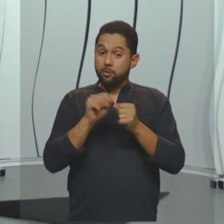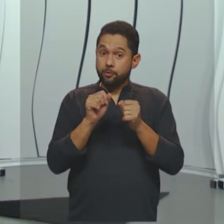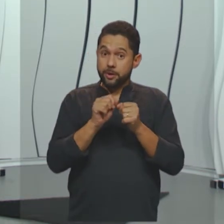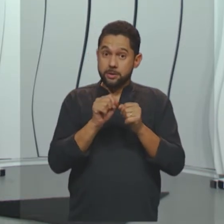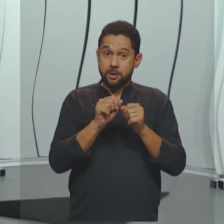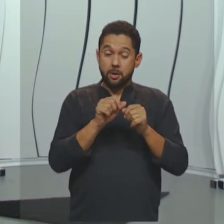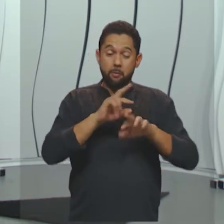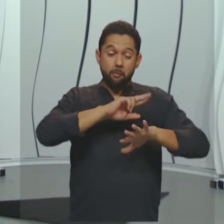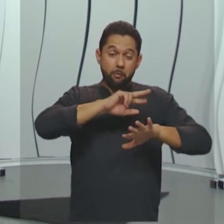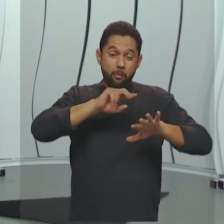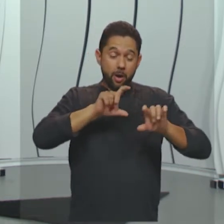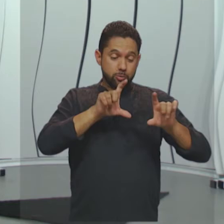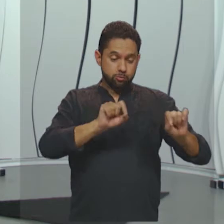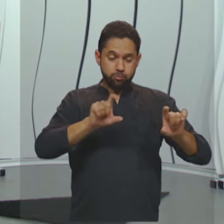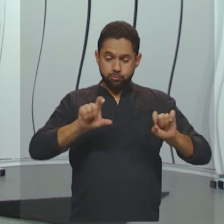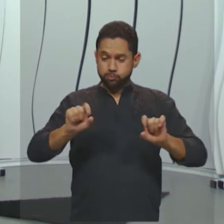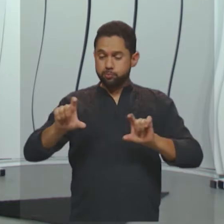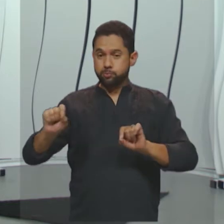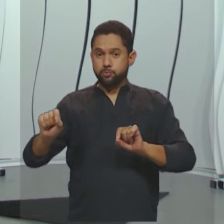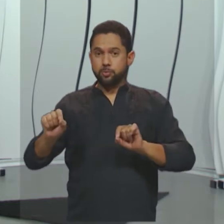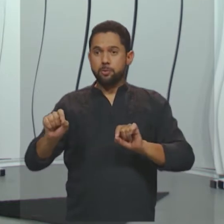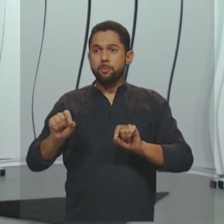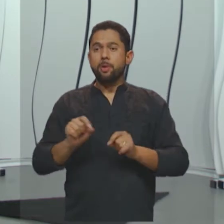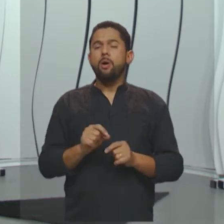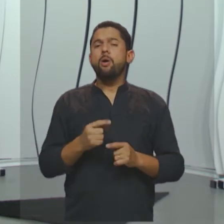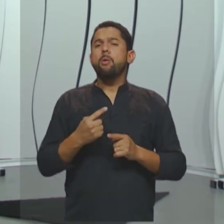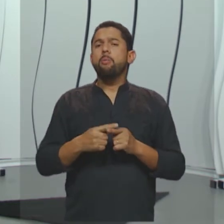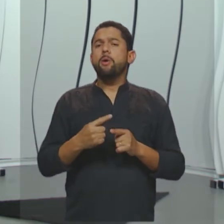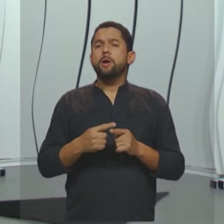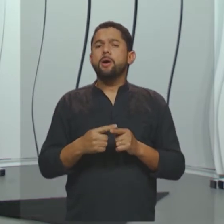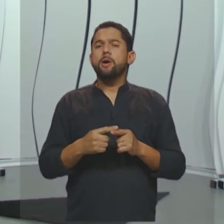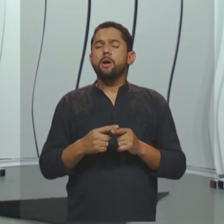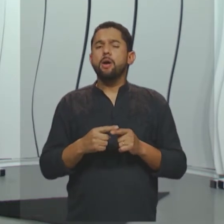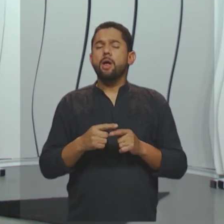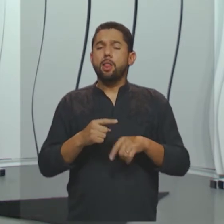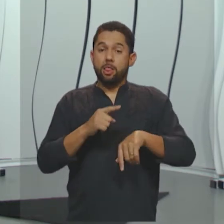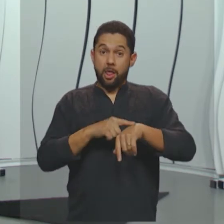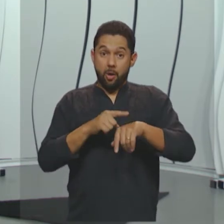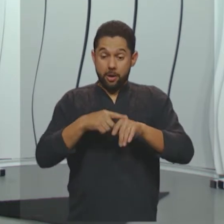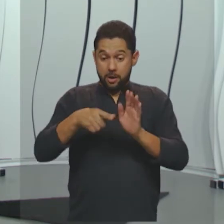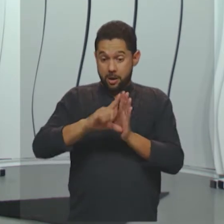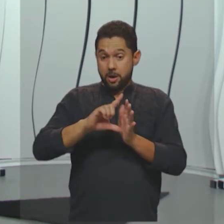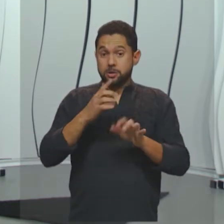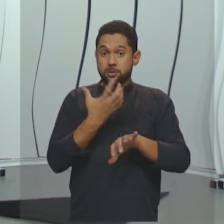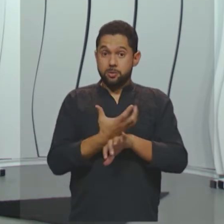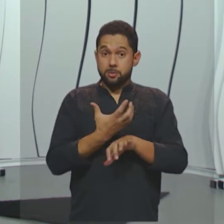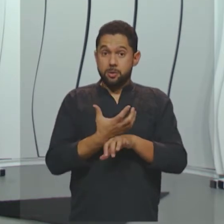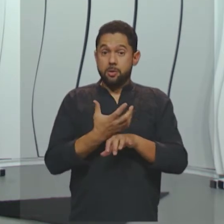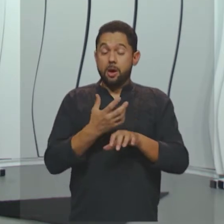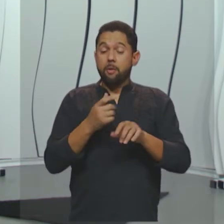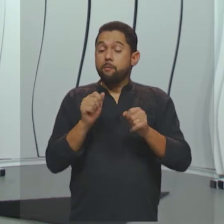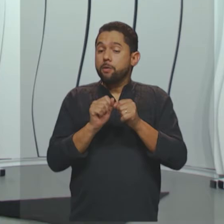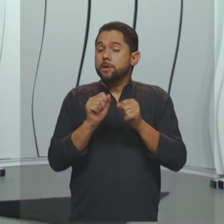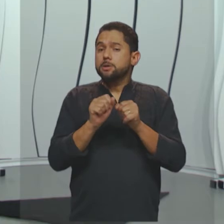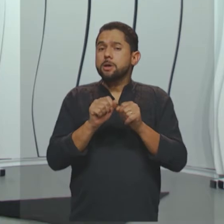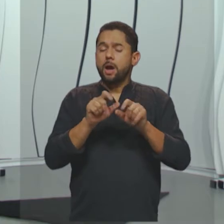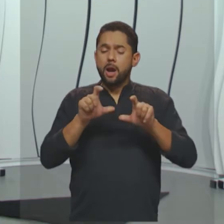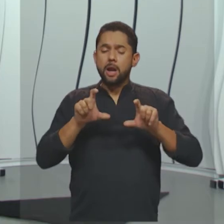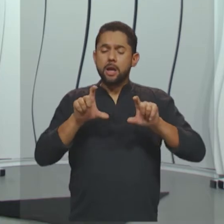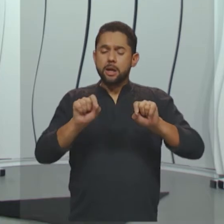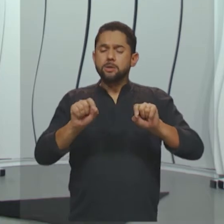que é necessário em série? Porque quando a gente viu lá a associação de resistores, a associação em série tem o mesmo